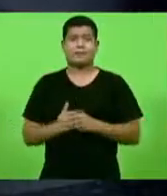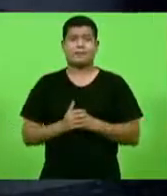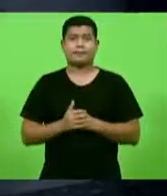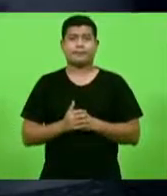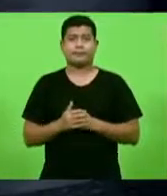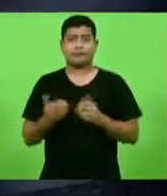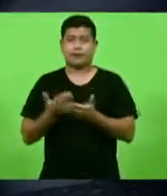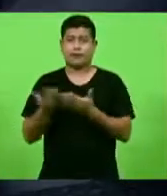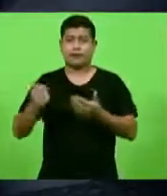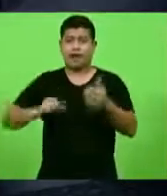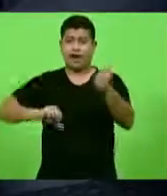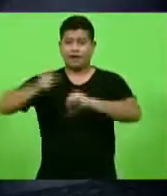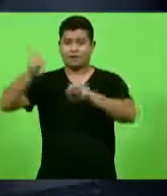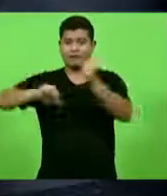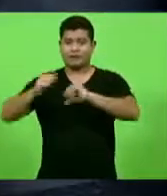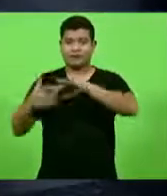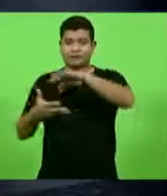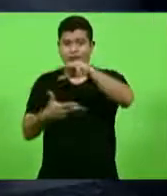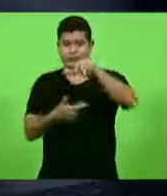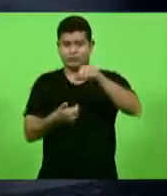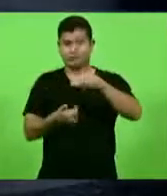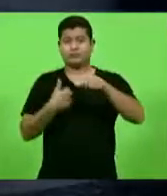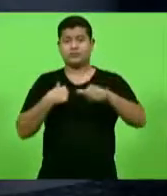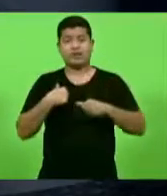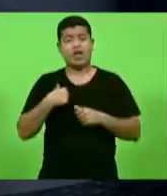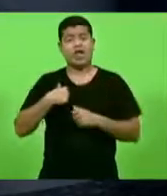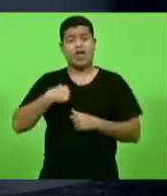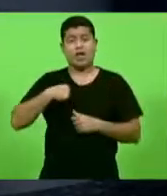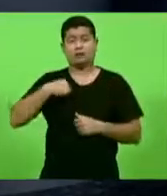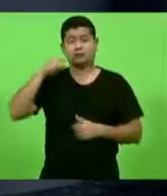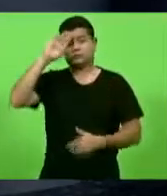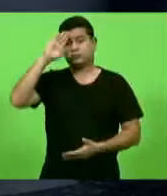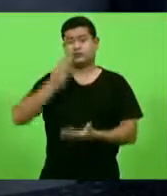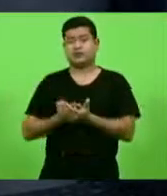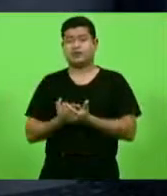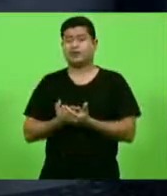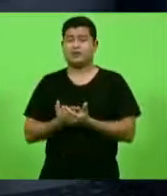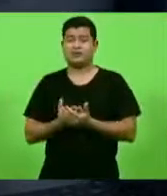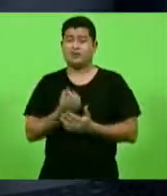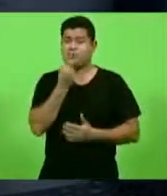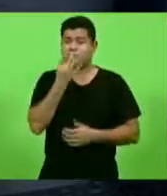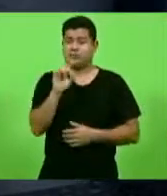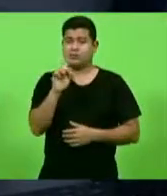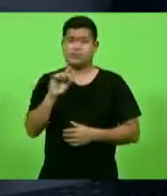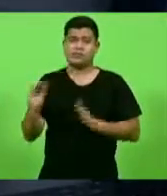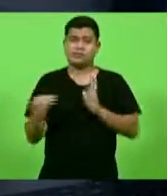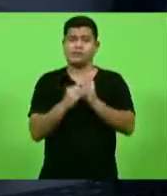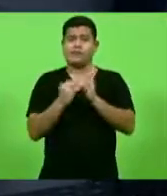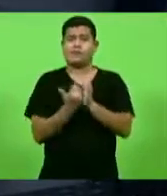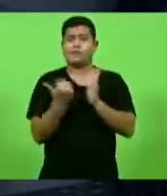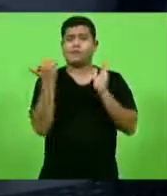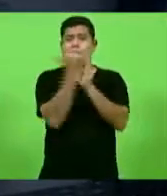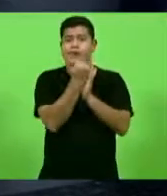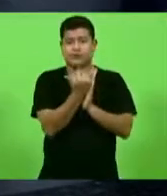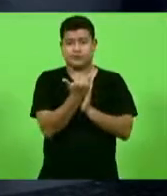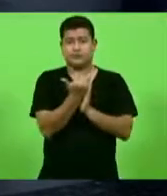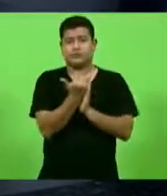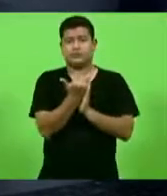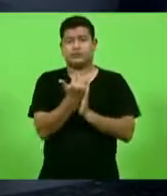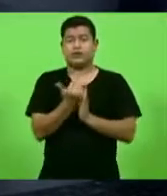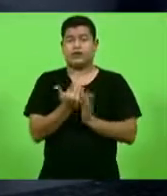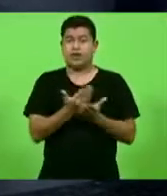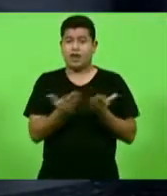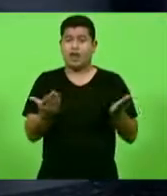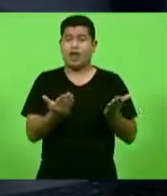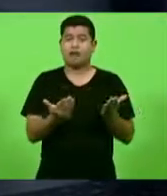nas avaliações internacionais, não me parece razoável incluir qualquer nova disciplina. Acredito que as noções básicas